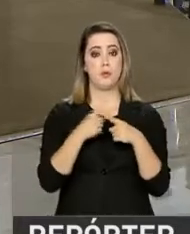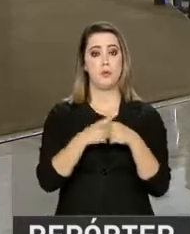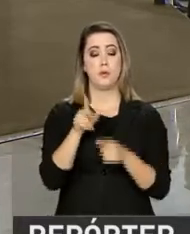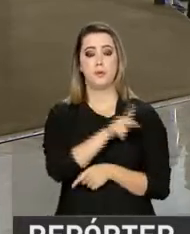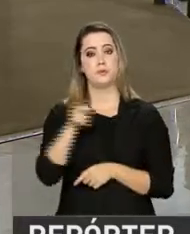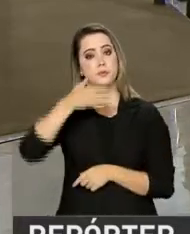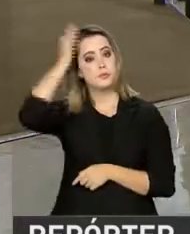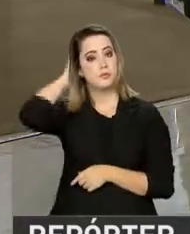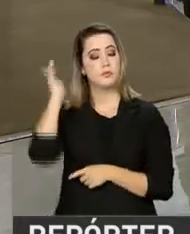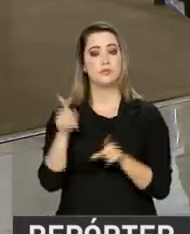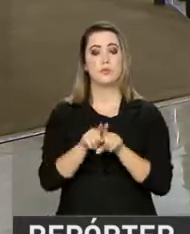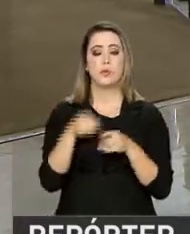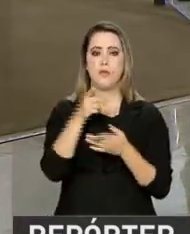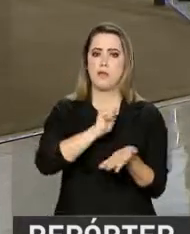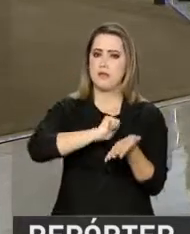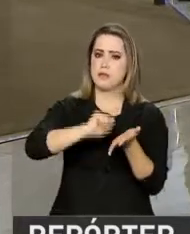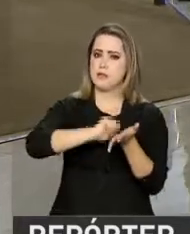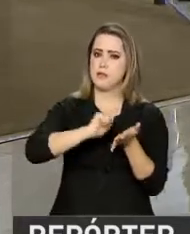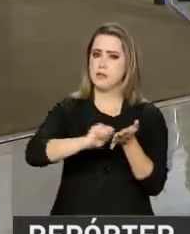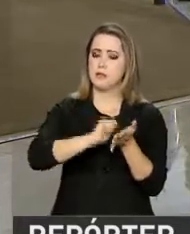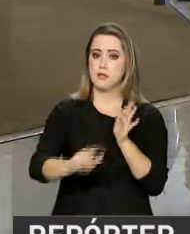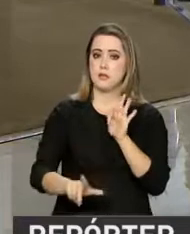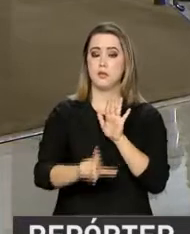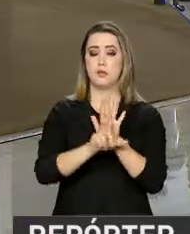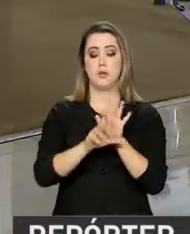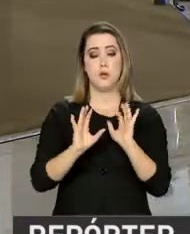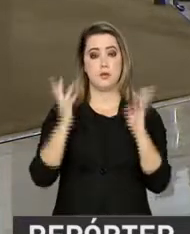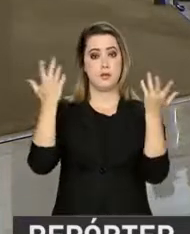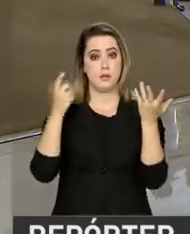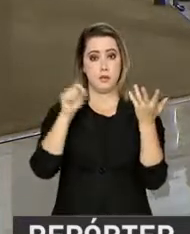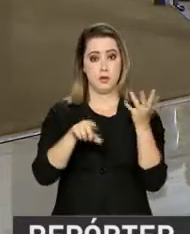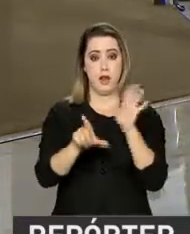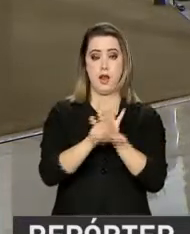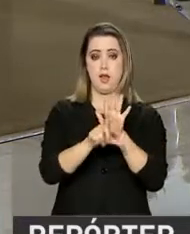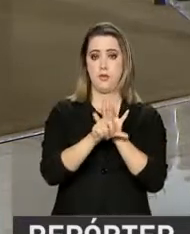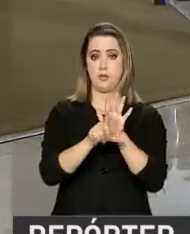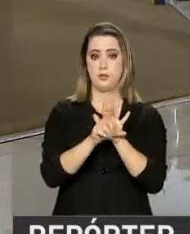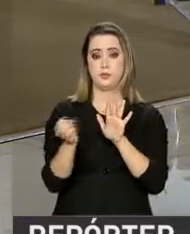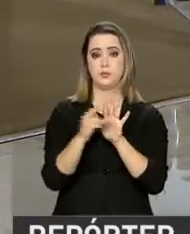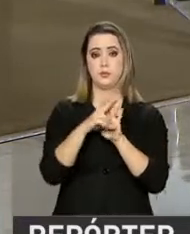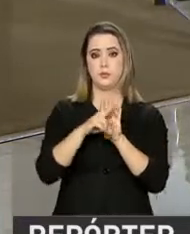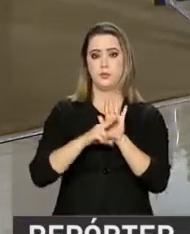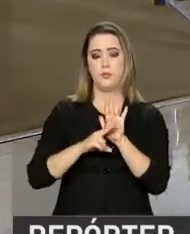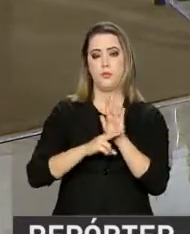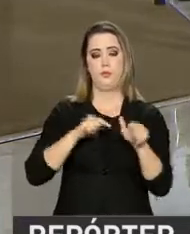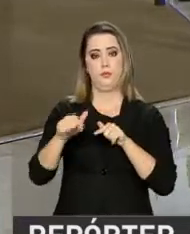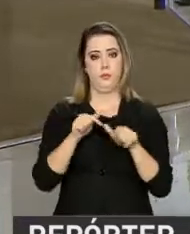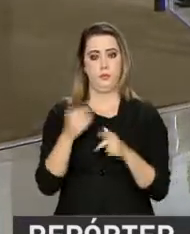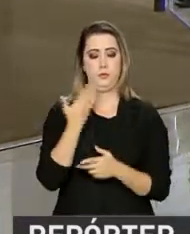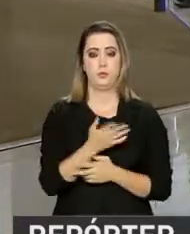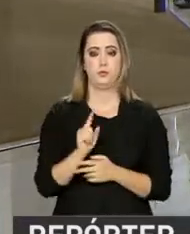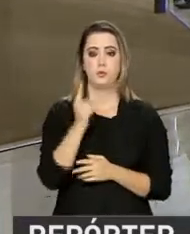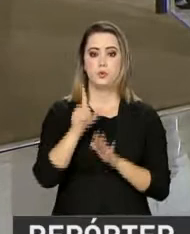michel temer vai funcionar em cerimônia aqui no palácio do planalto a lei de modernização trabalhista